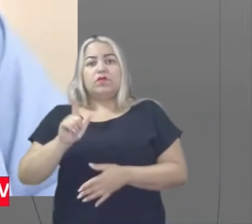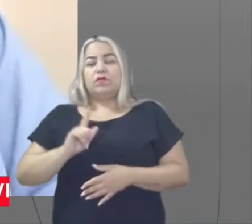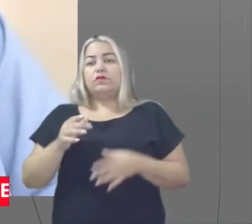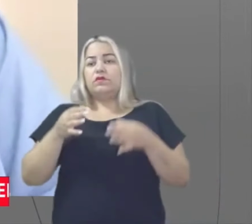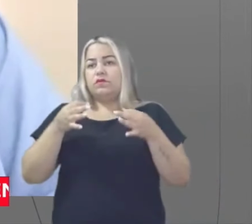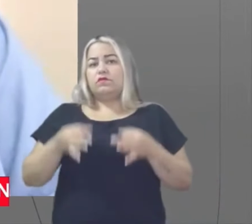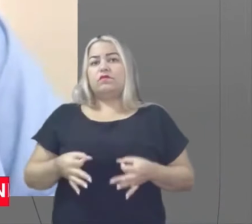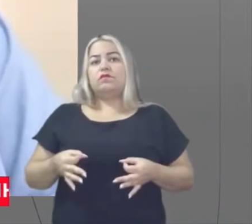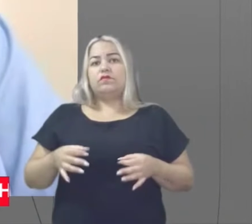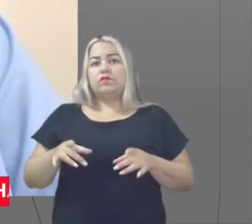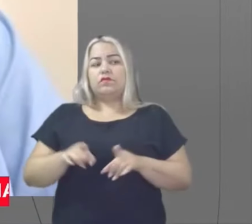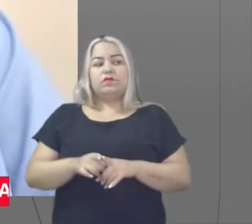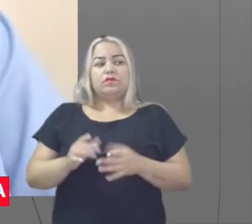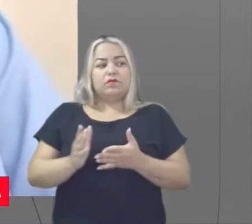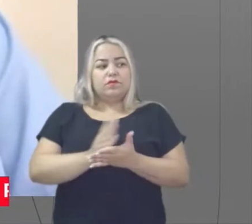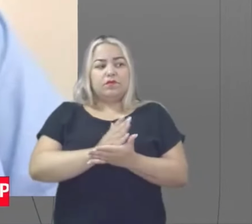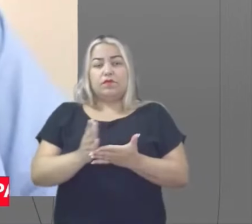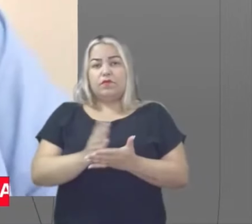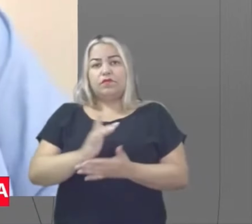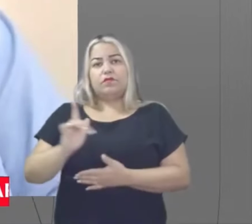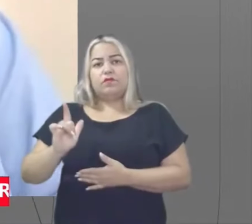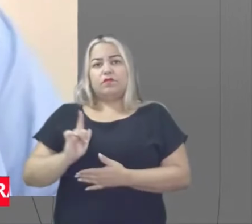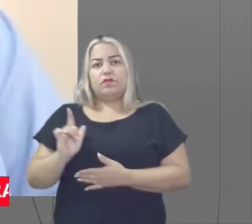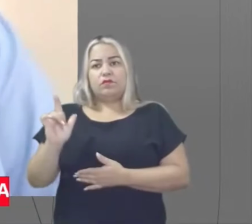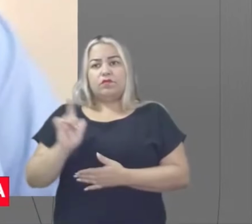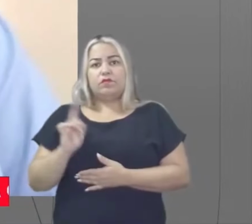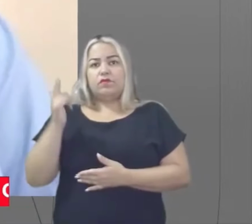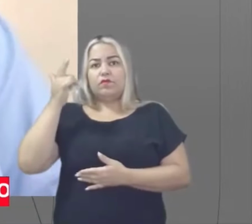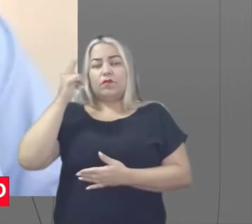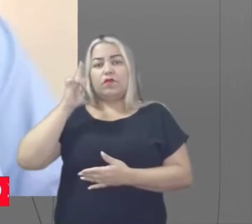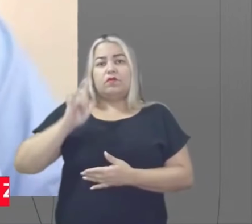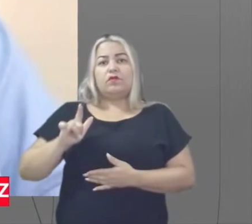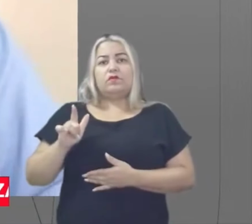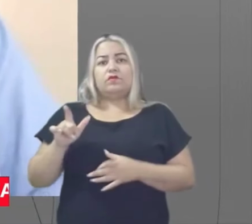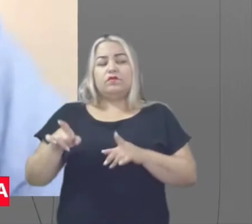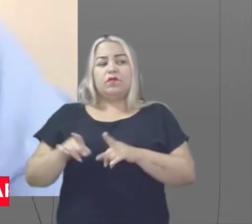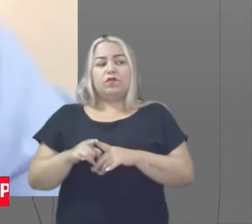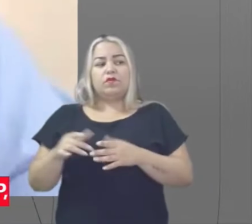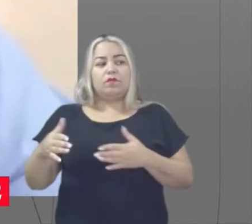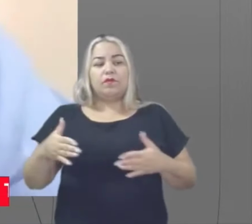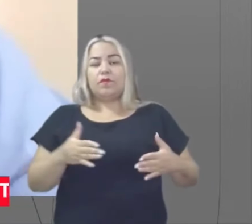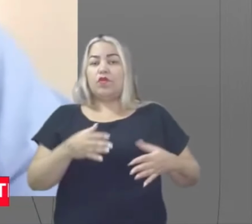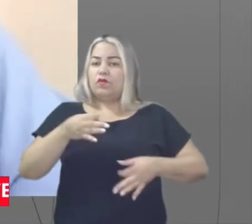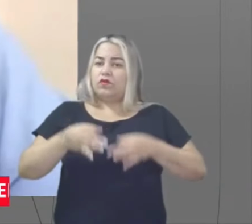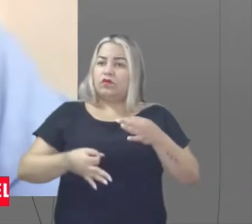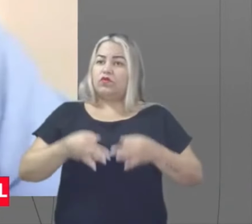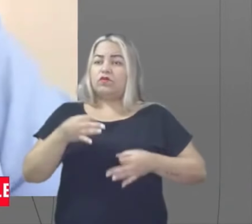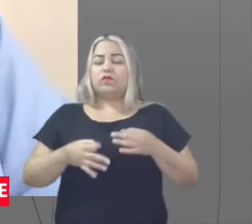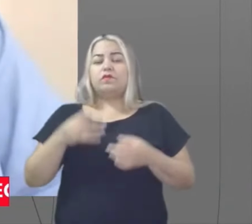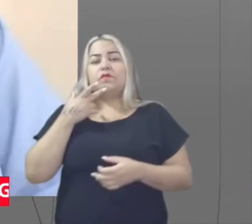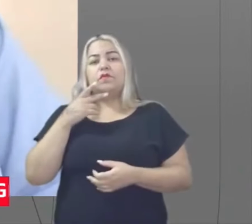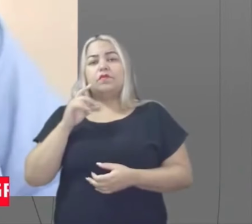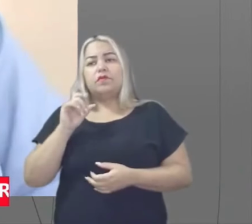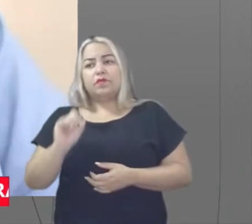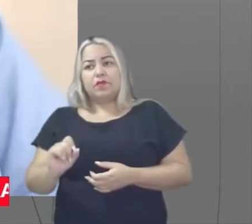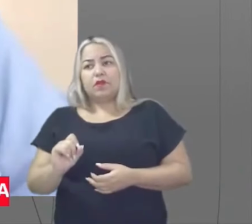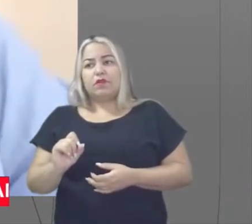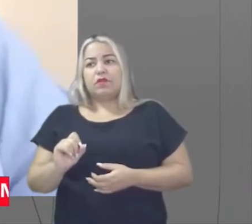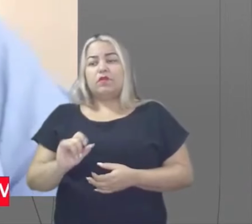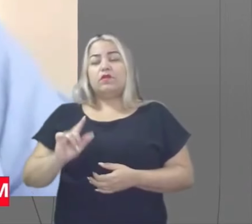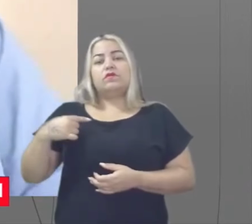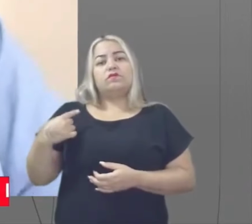que, muito provavelmente, caminhos deverão ser tomados aí no meio jurídico para que